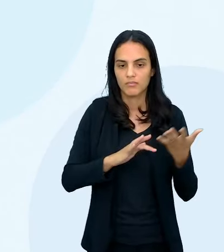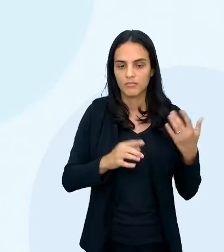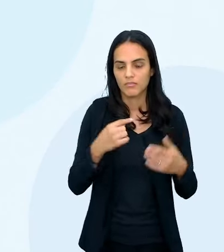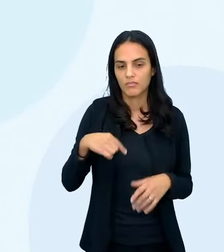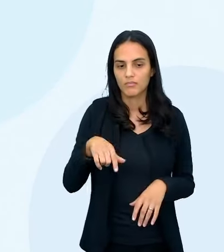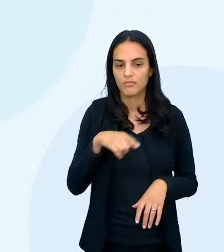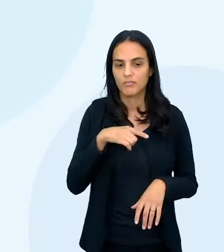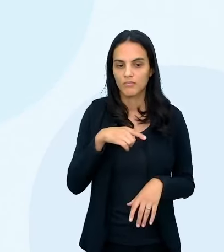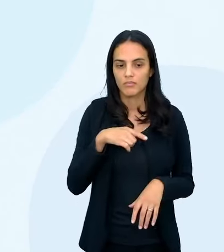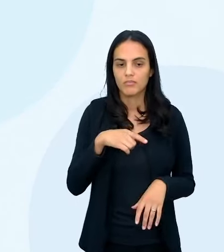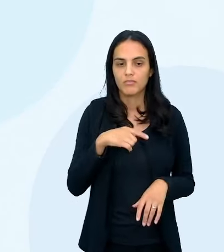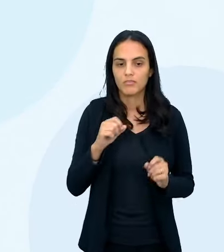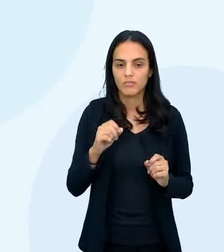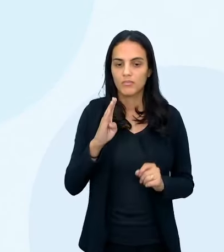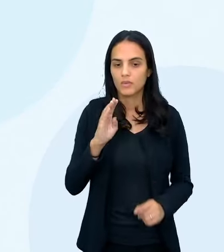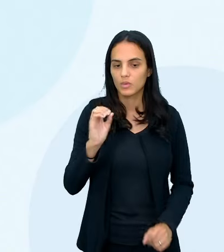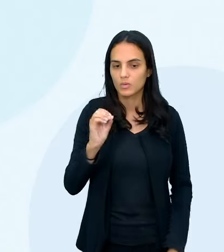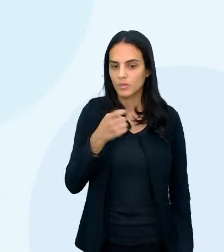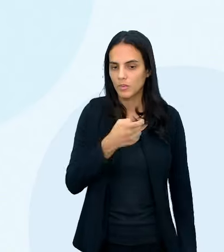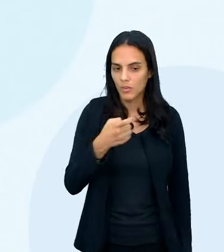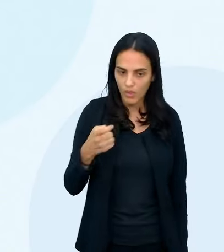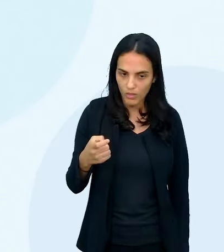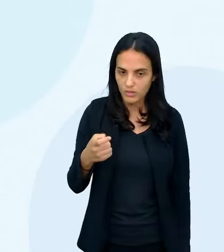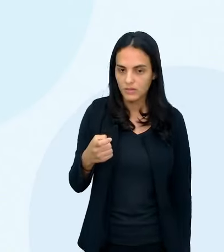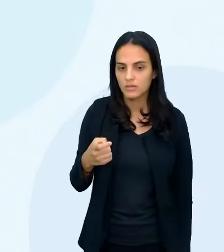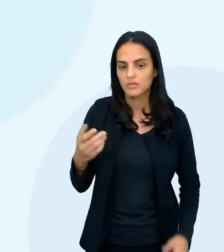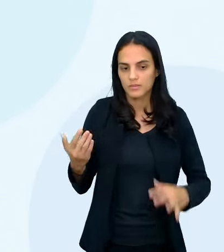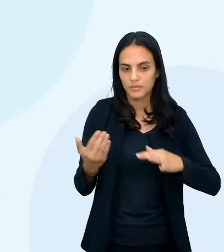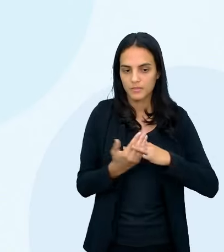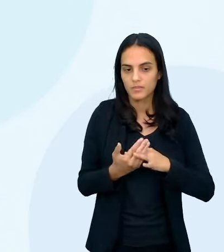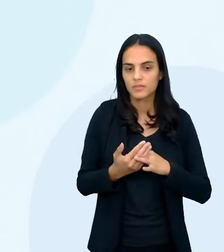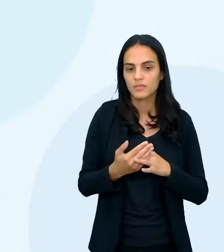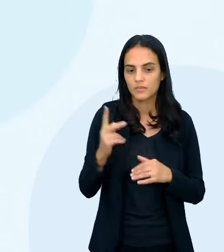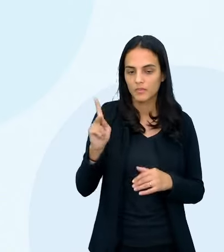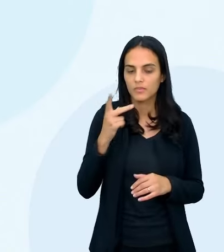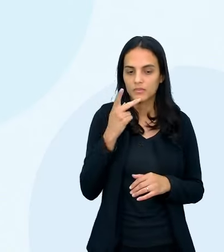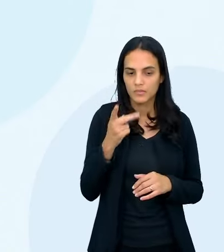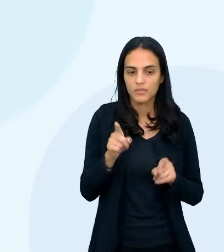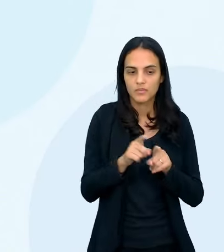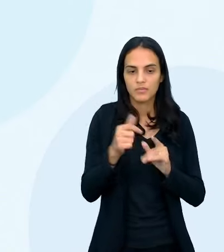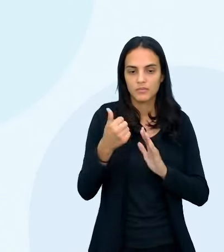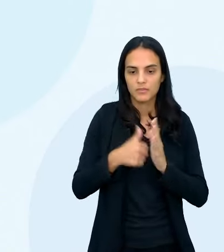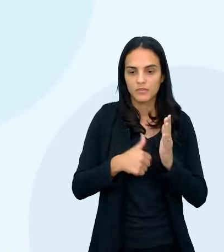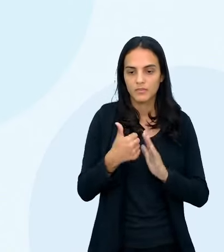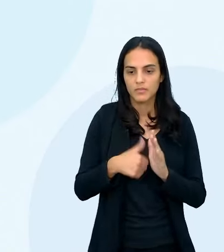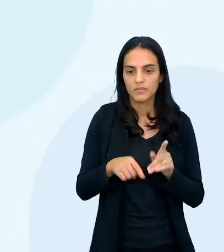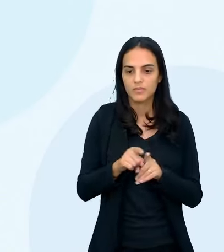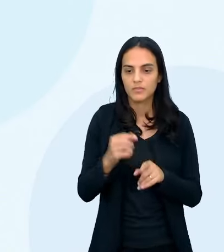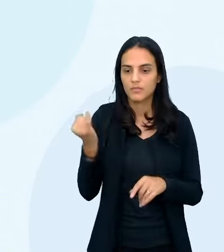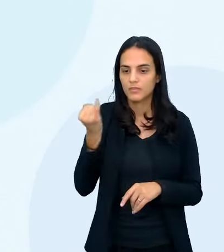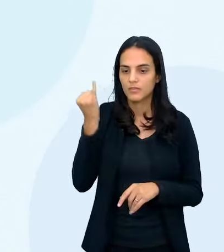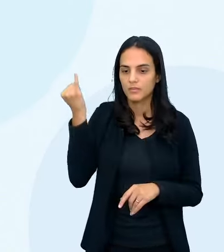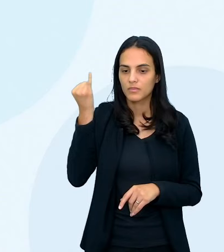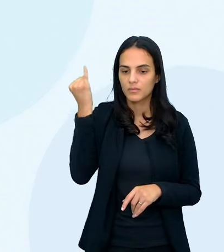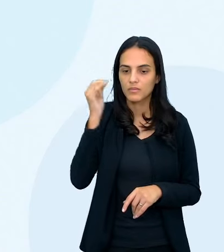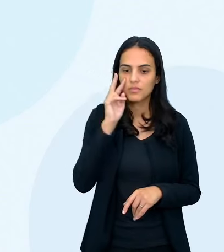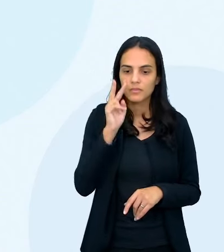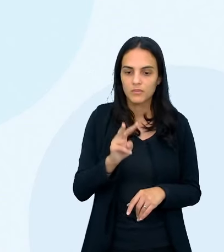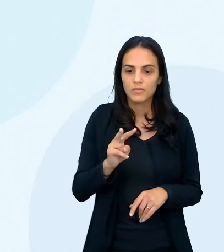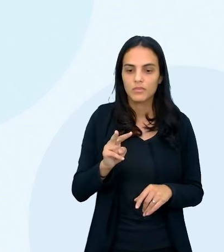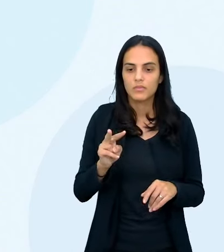tem aqueles, né, os box, que tanto, né, da integração, como a Isis já falou, a gente tem o da avaliação também. Importante notar, né, que o que tem